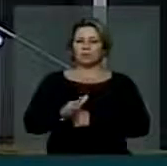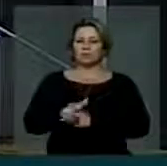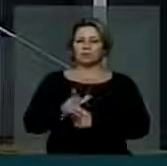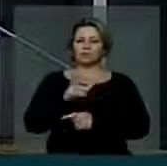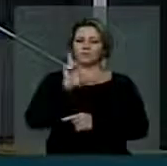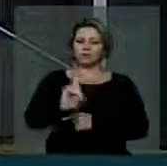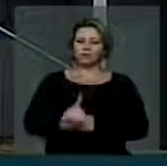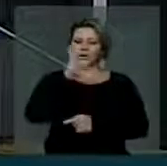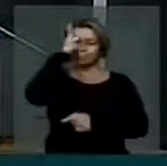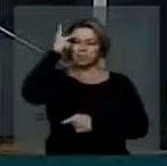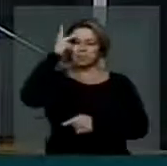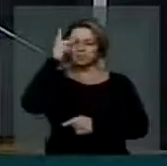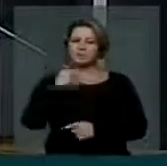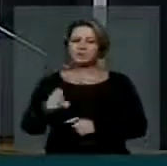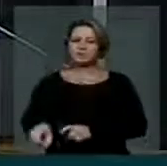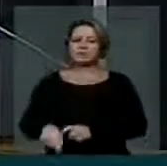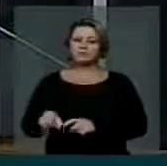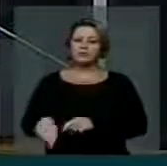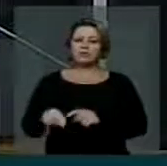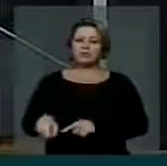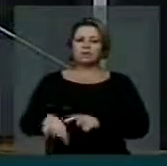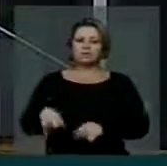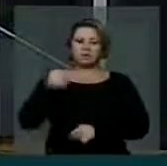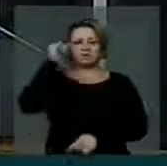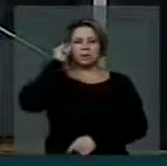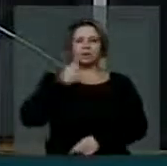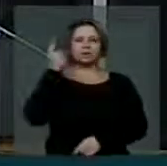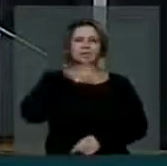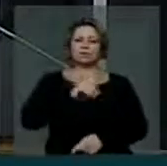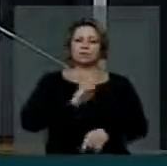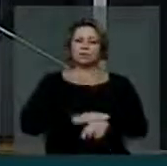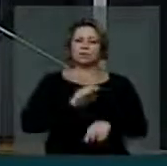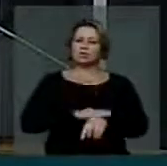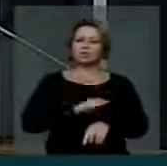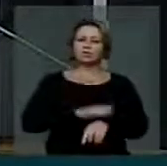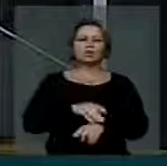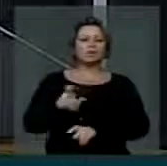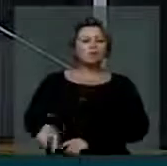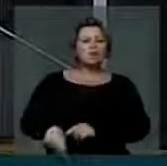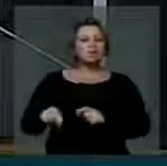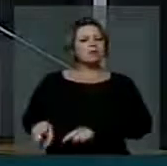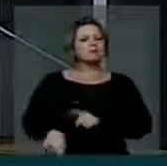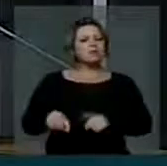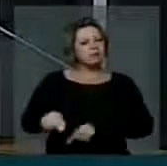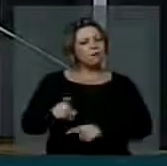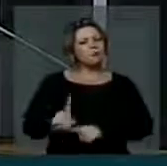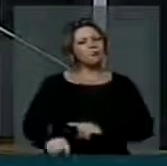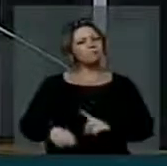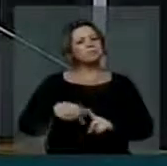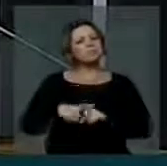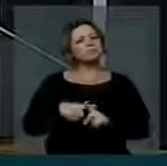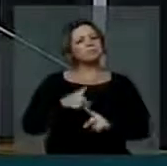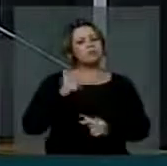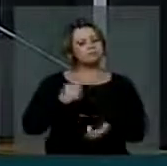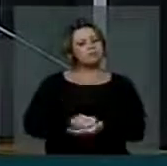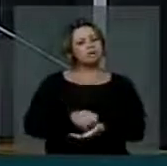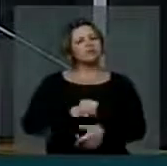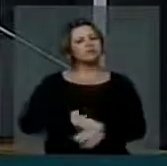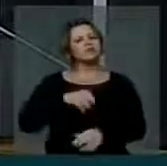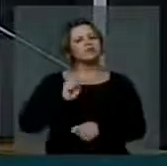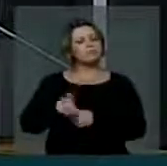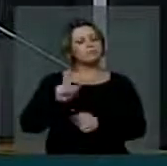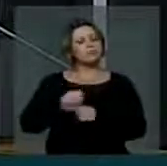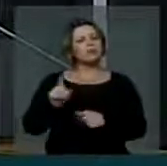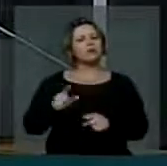rural com base no tempo de trabalho e não no de contribuição. Esses avanços se deram